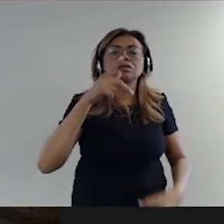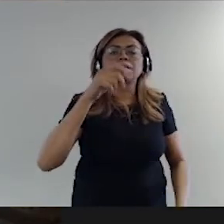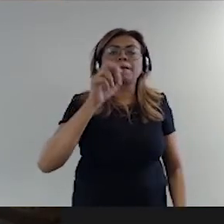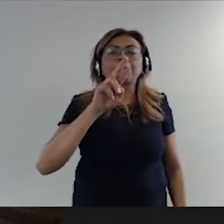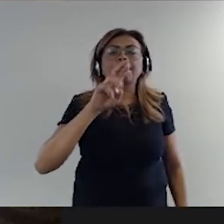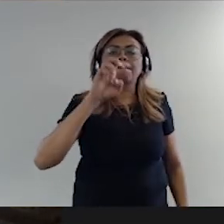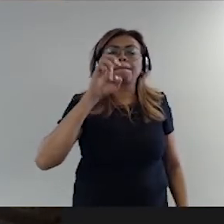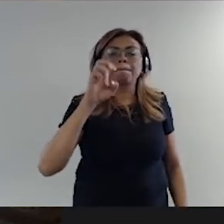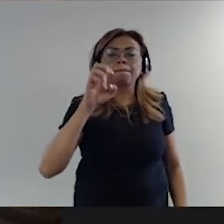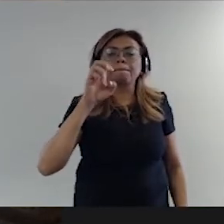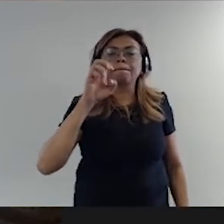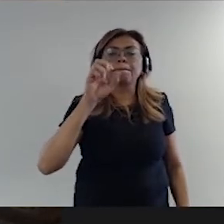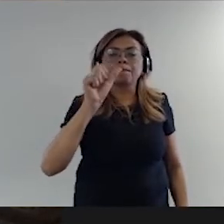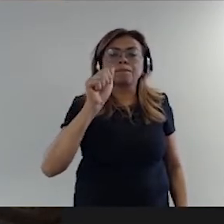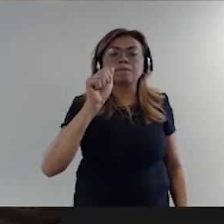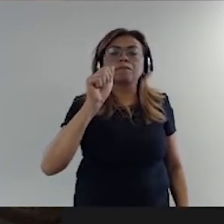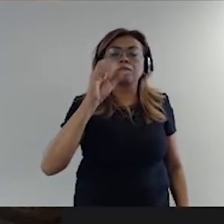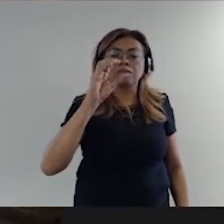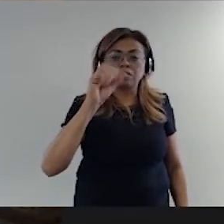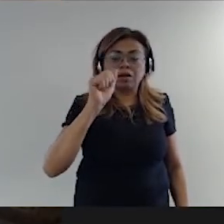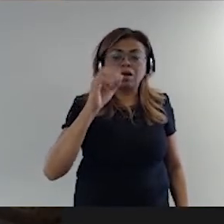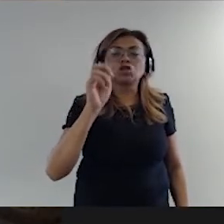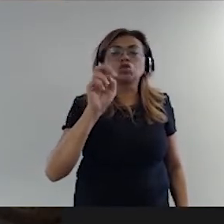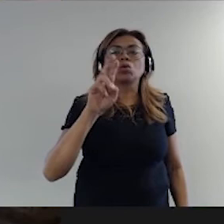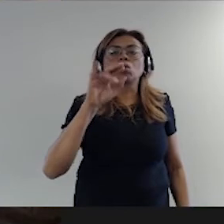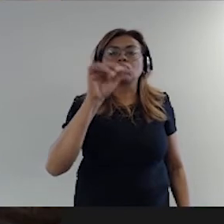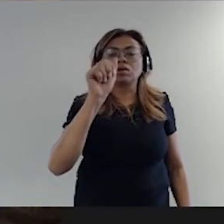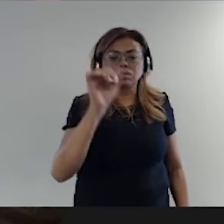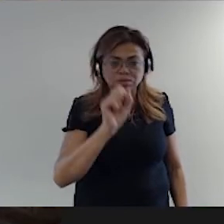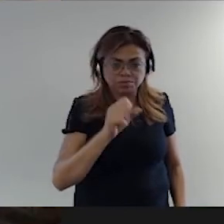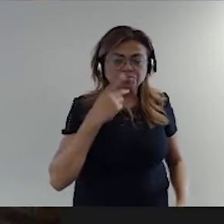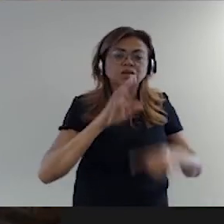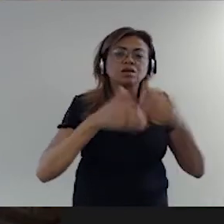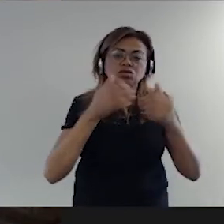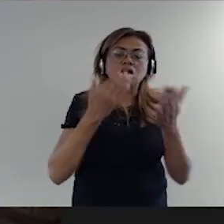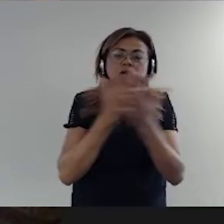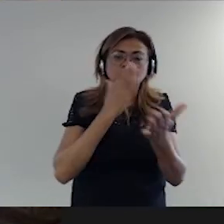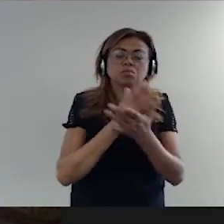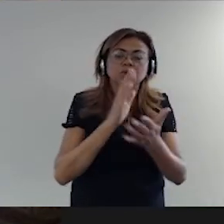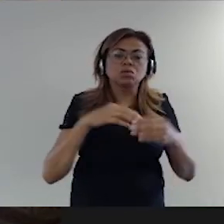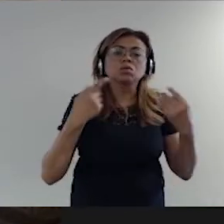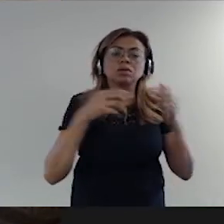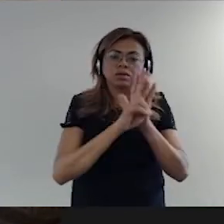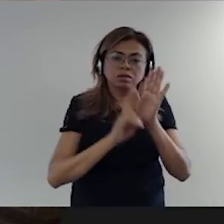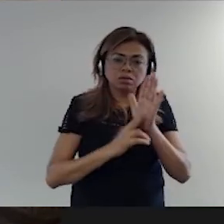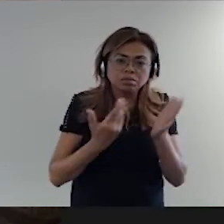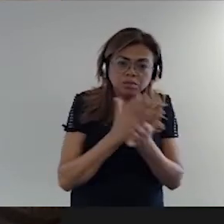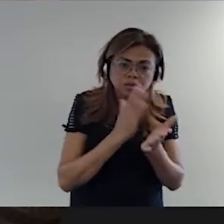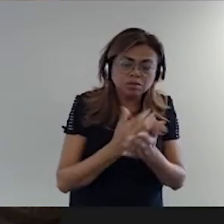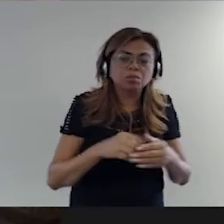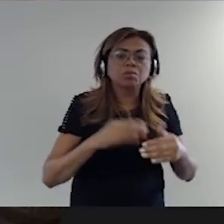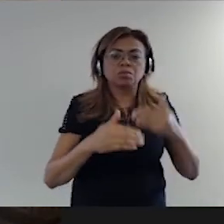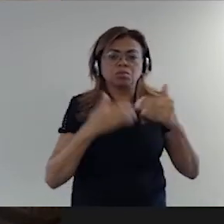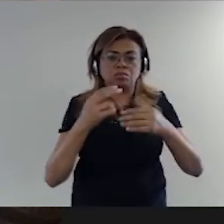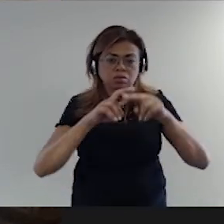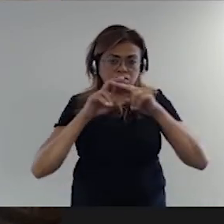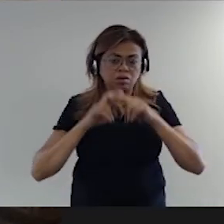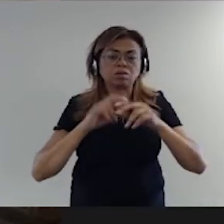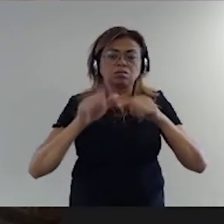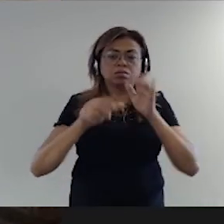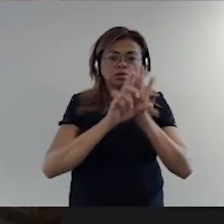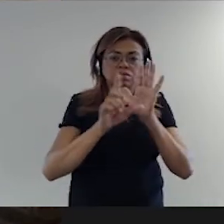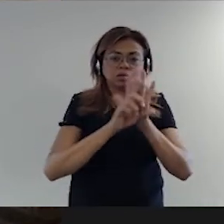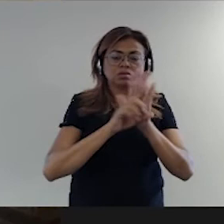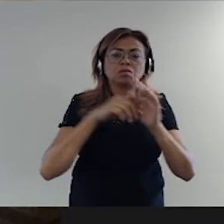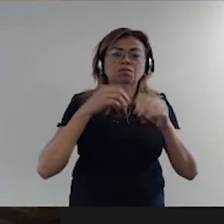estados, alguns estados já regulamentaram isso, e a regulamentação através dessa legislação federal já